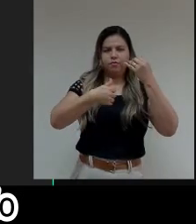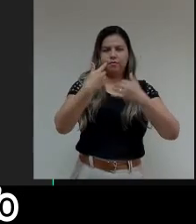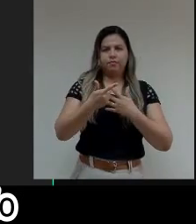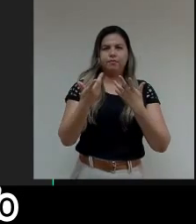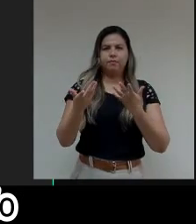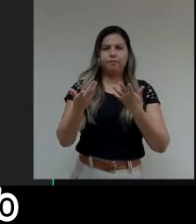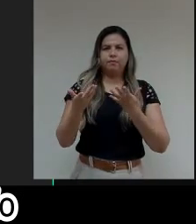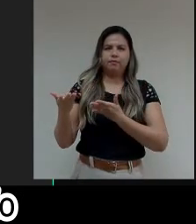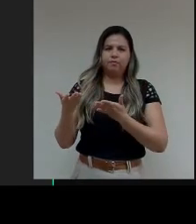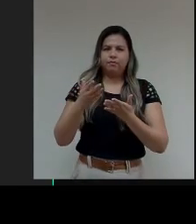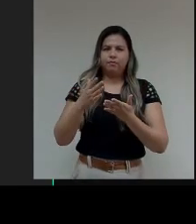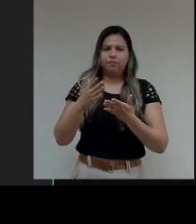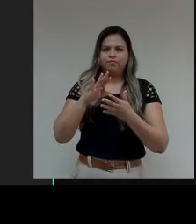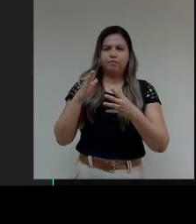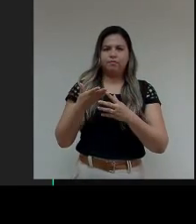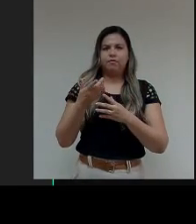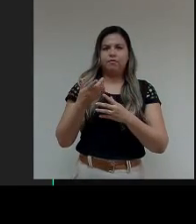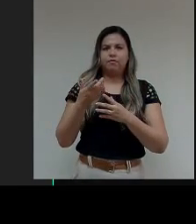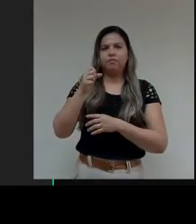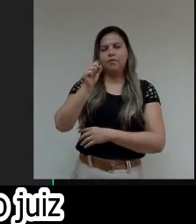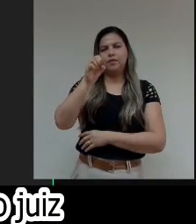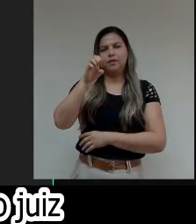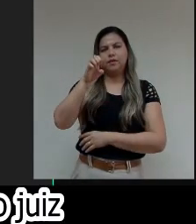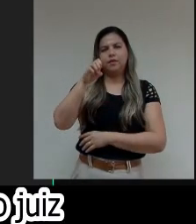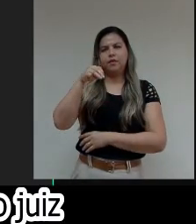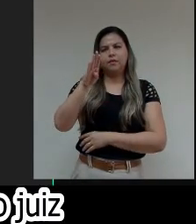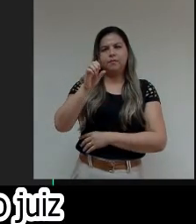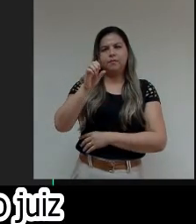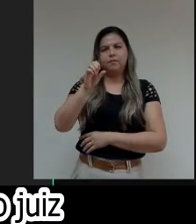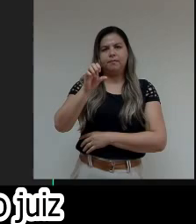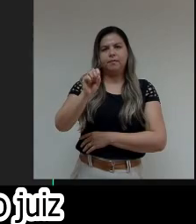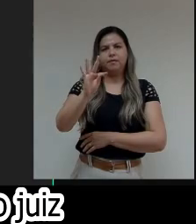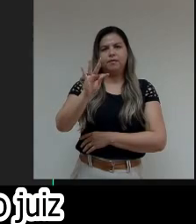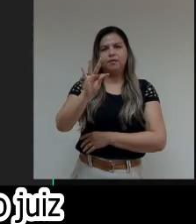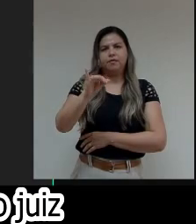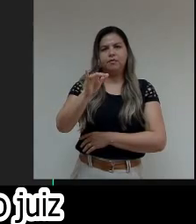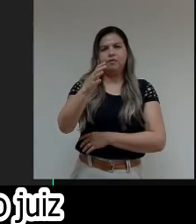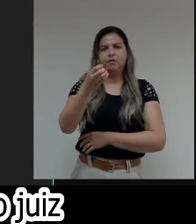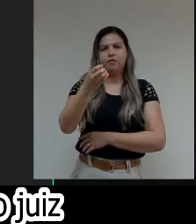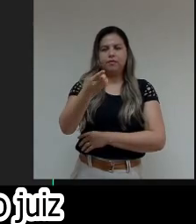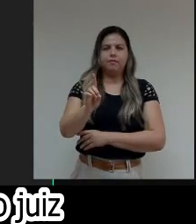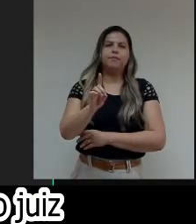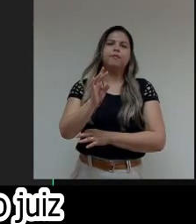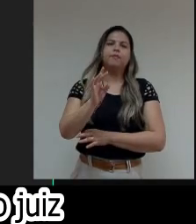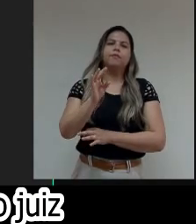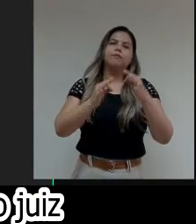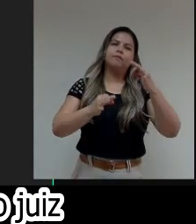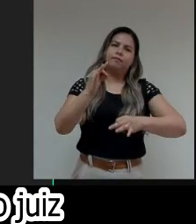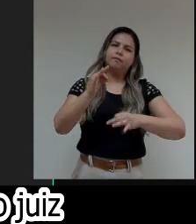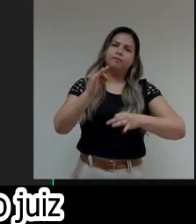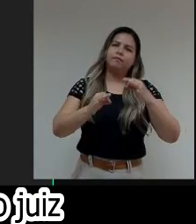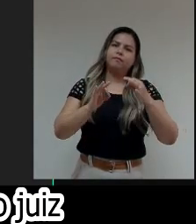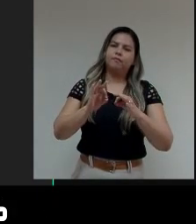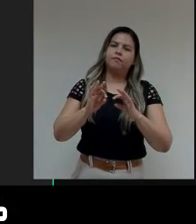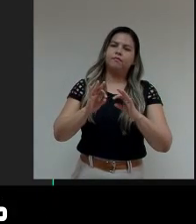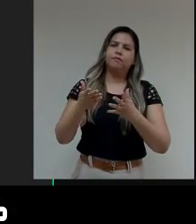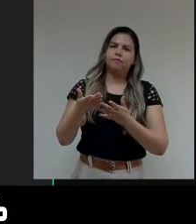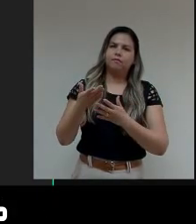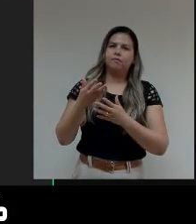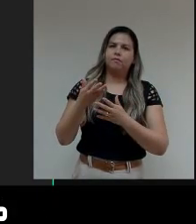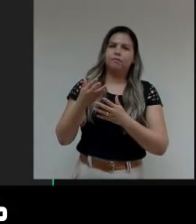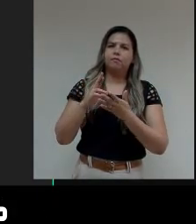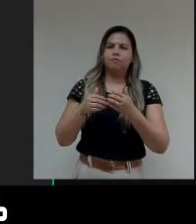processo é o Sebastião Ferreira da Rocha. Atuaram como vogais o juiz Rivaldo Valente, o juiz